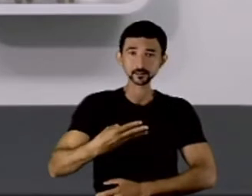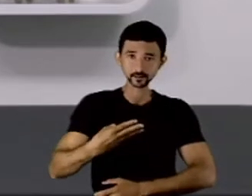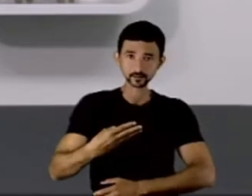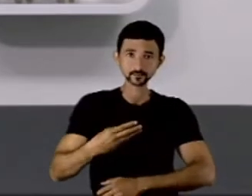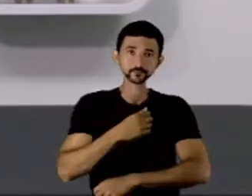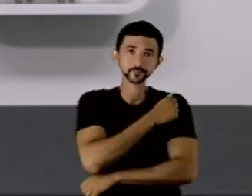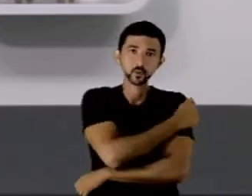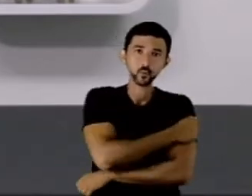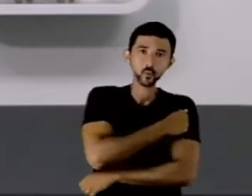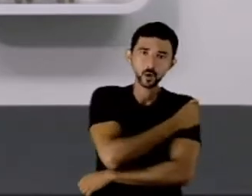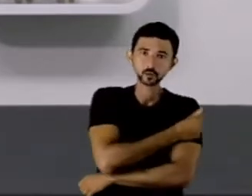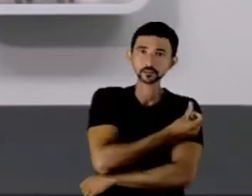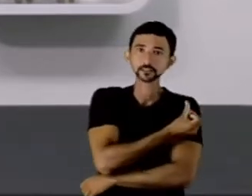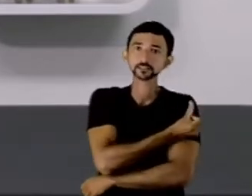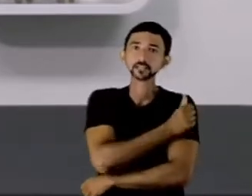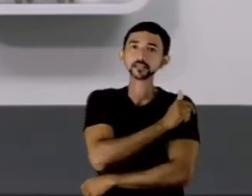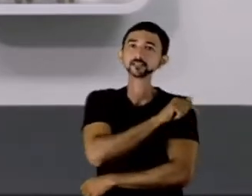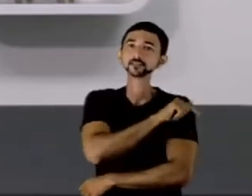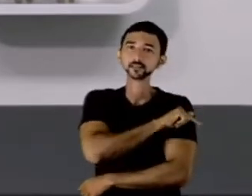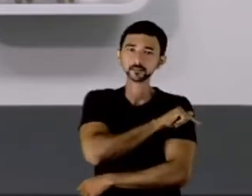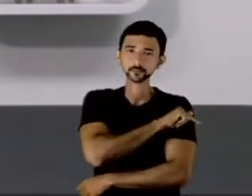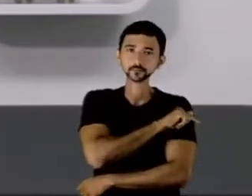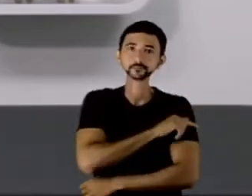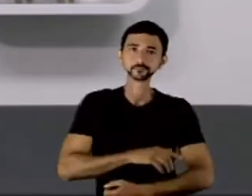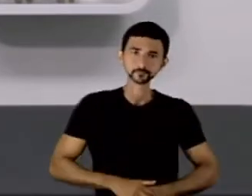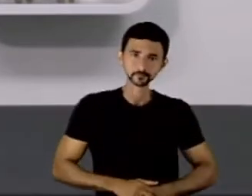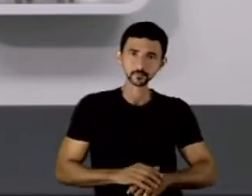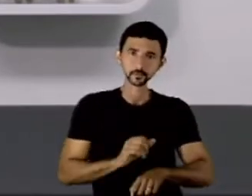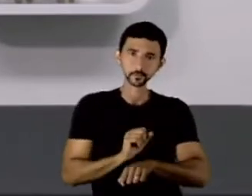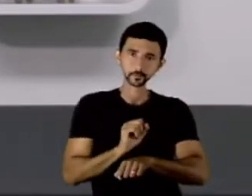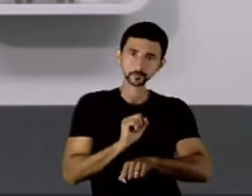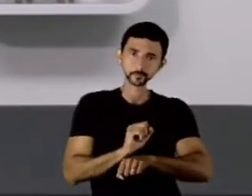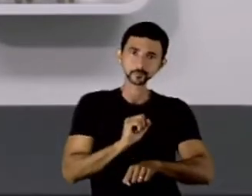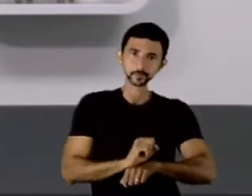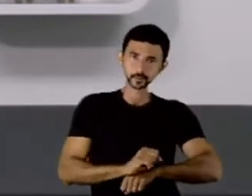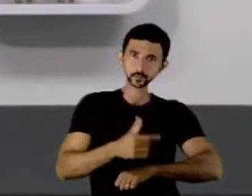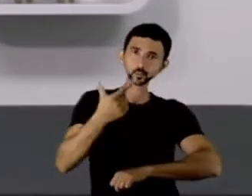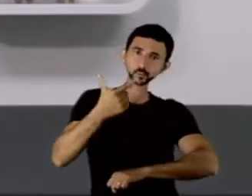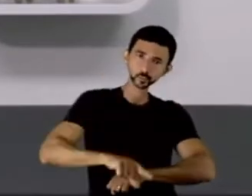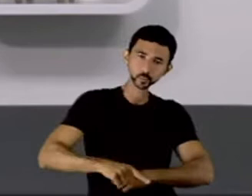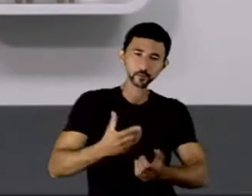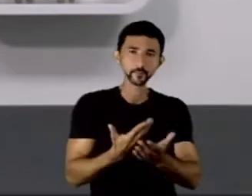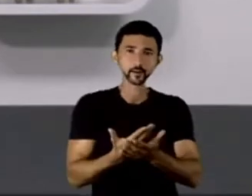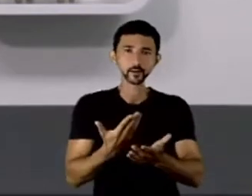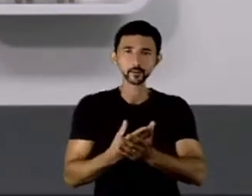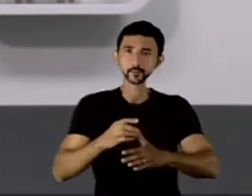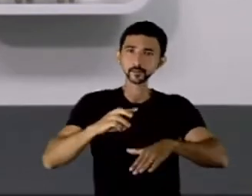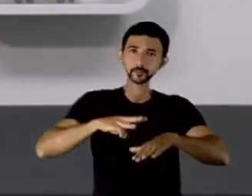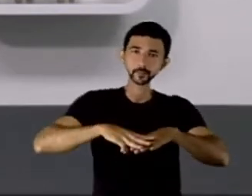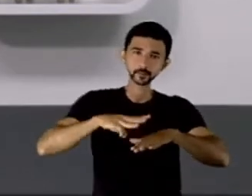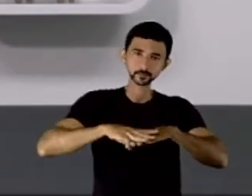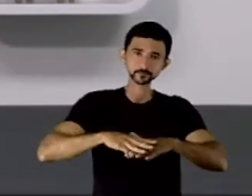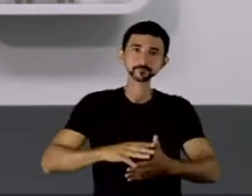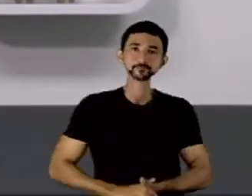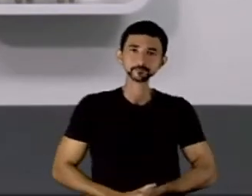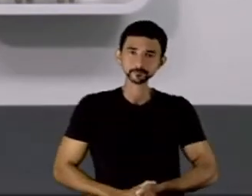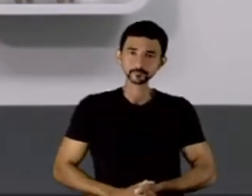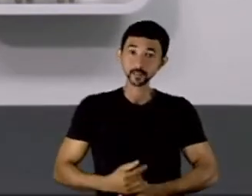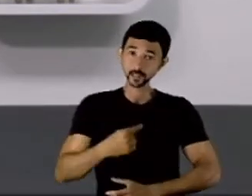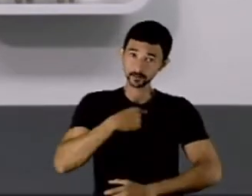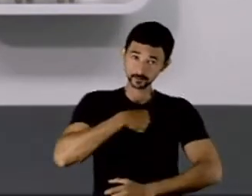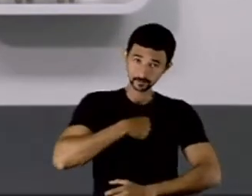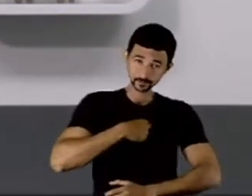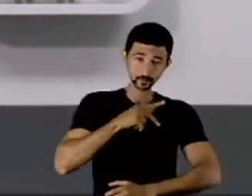os alunos do sexto e sétimo ano, que estão esperando novamente a aula de matemática. E é